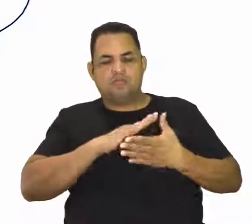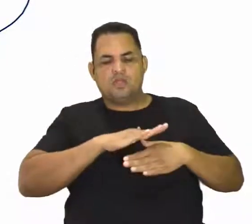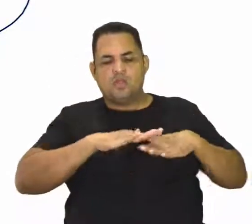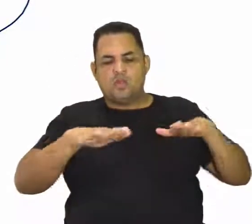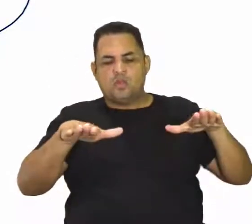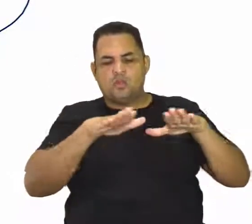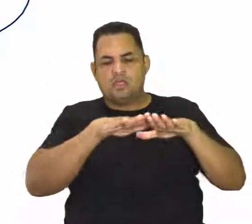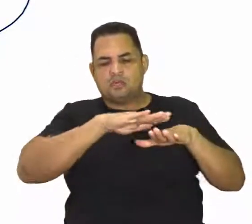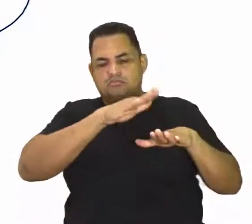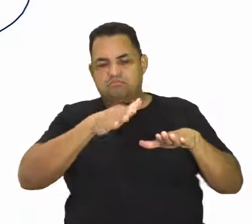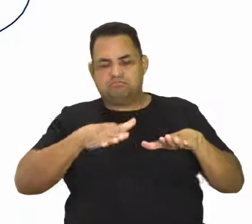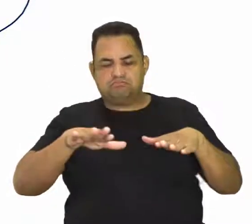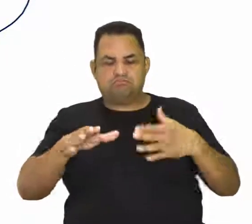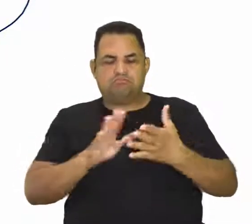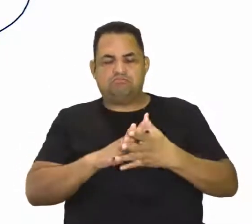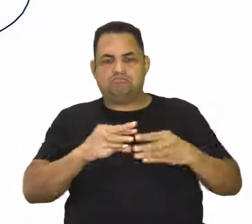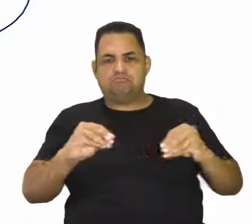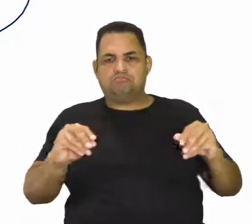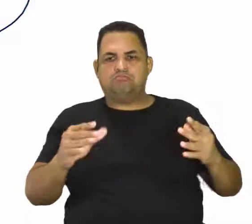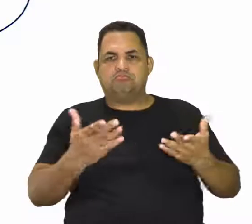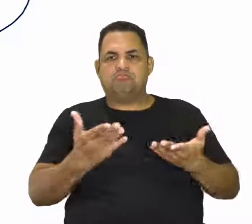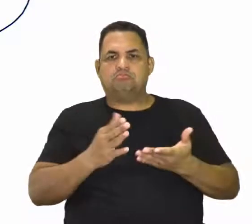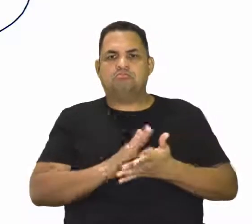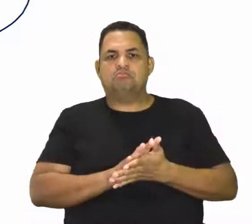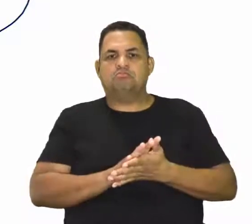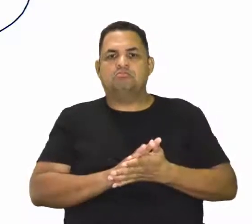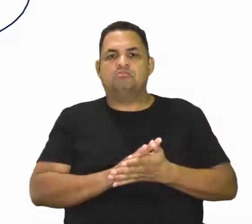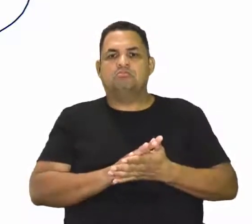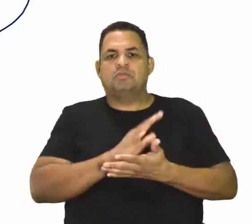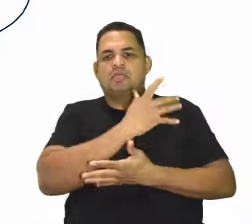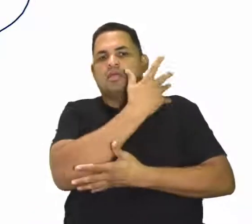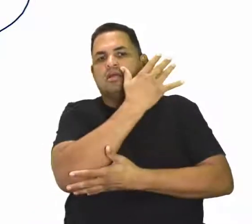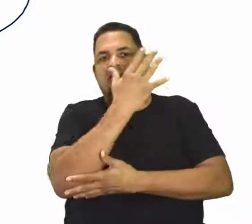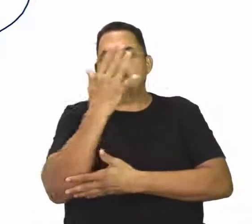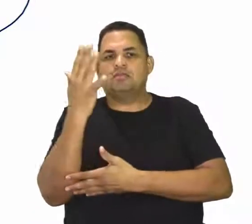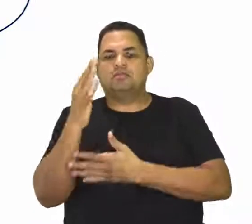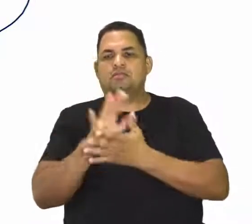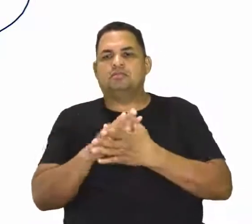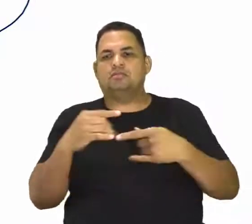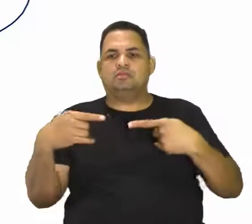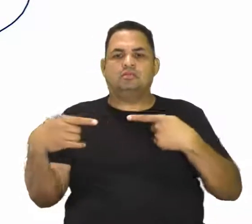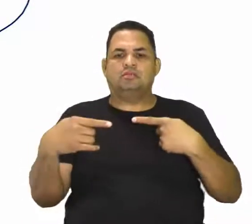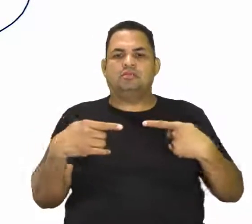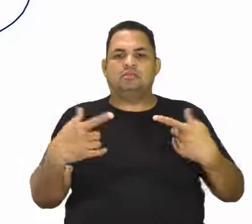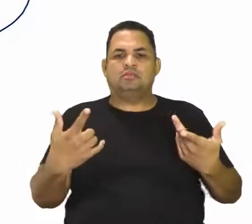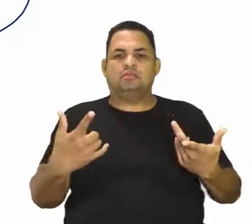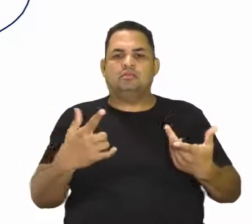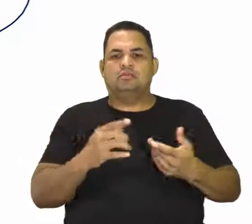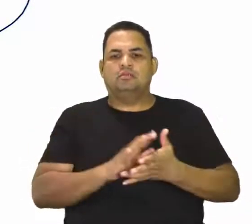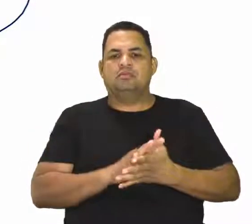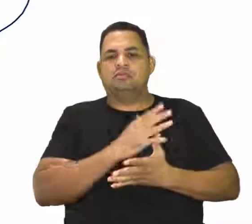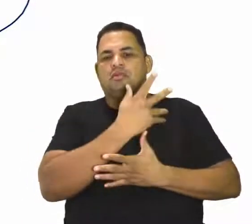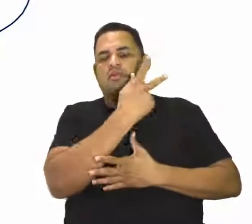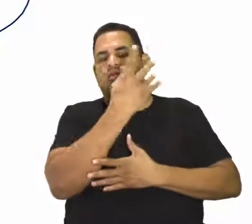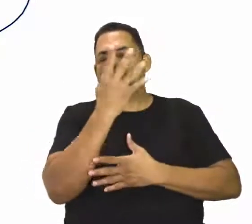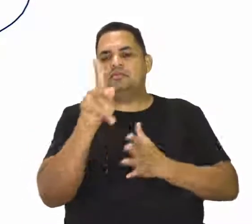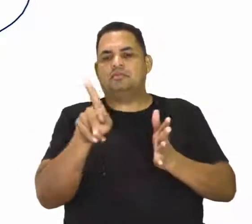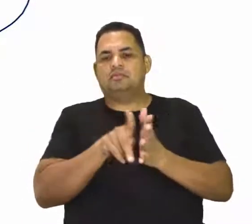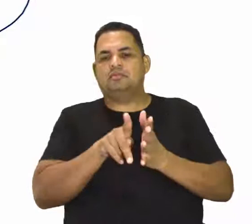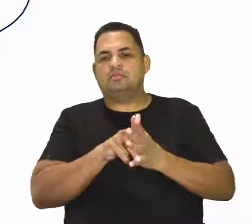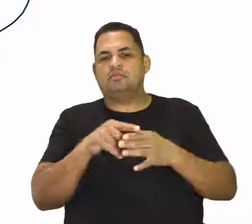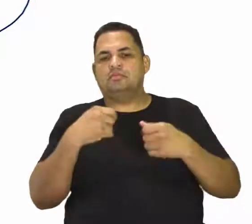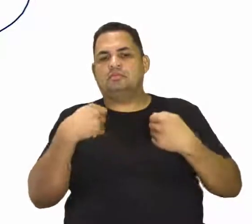topográficas, pessoal, é em relação ao quê? As árvores. É em relação ao quê? As árvores nativas e as